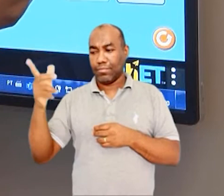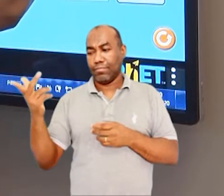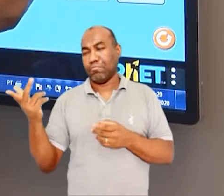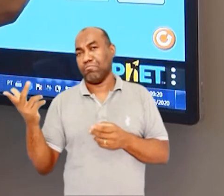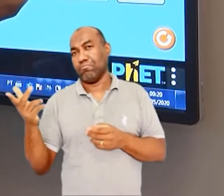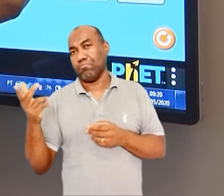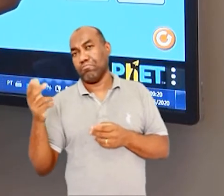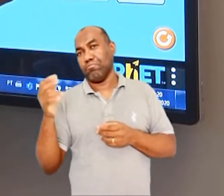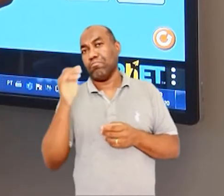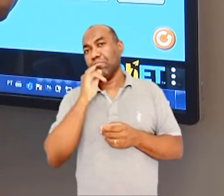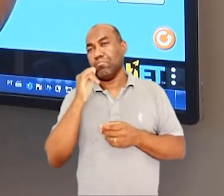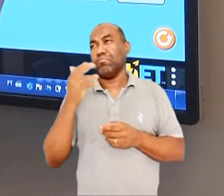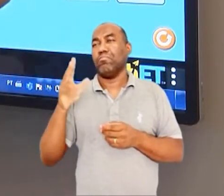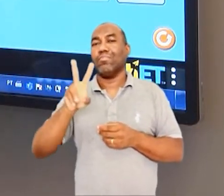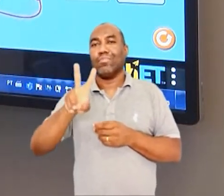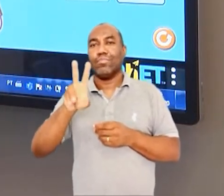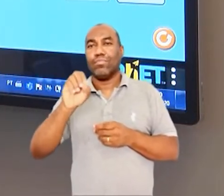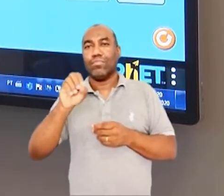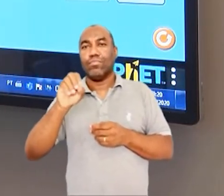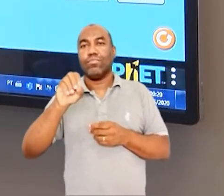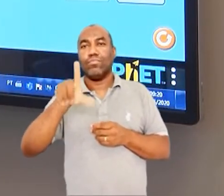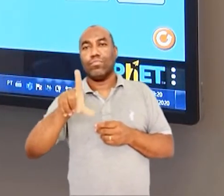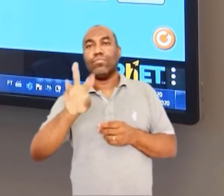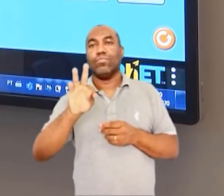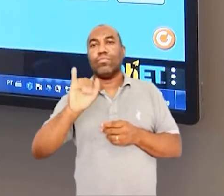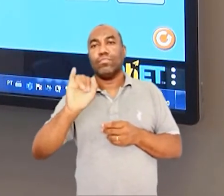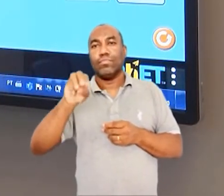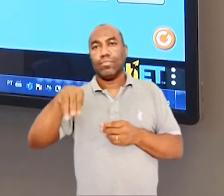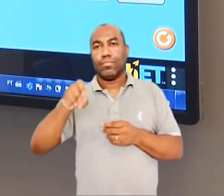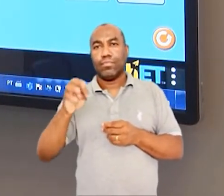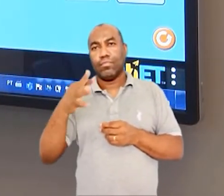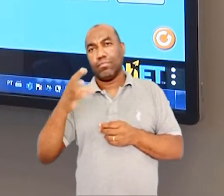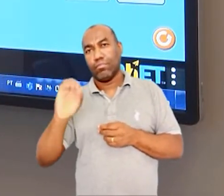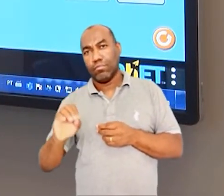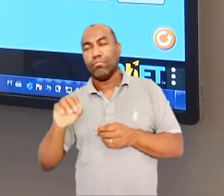chamado voltímetro. O voltímetro,